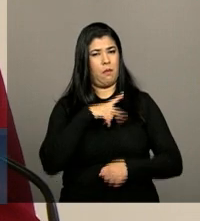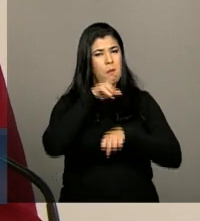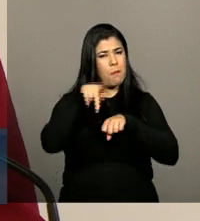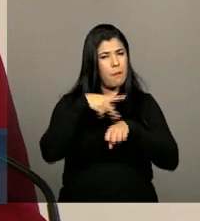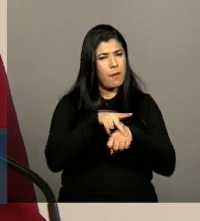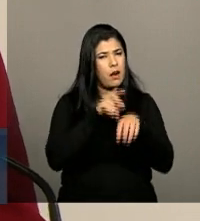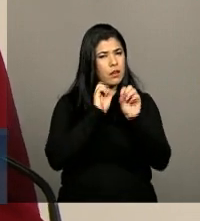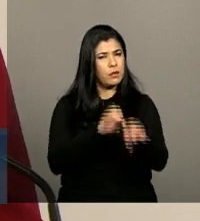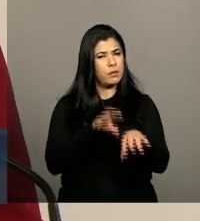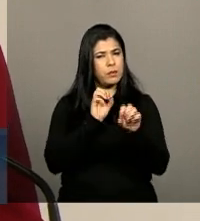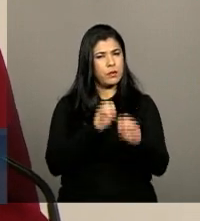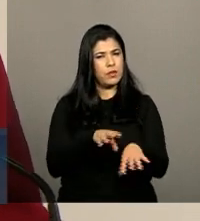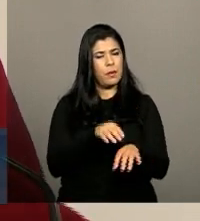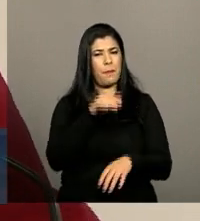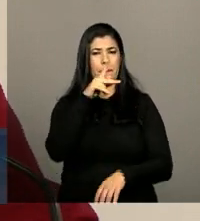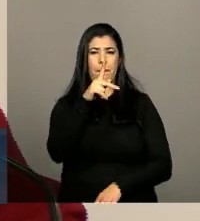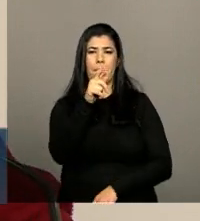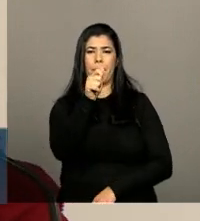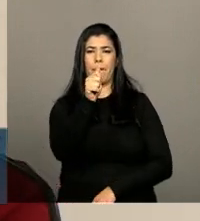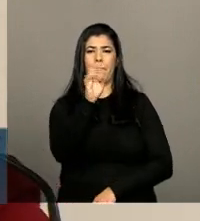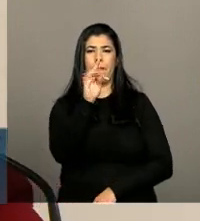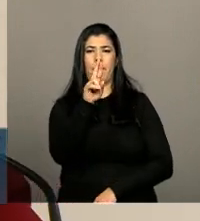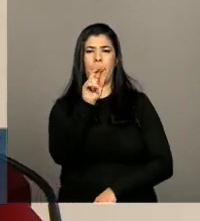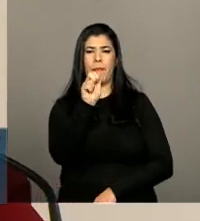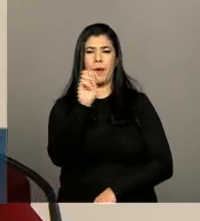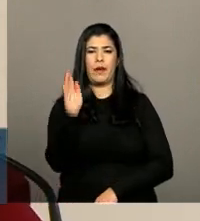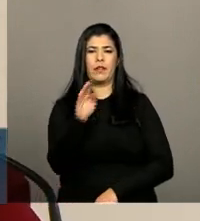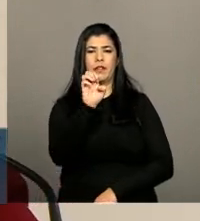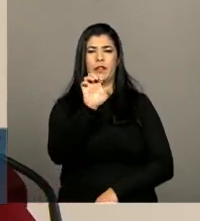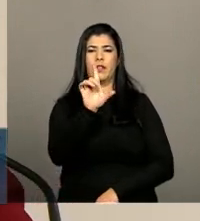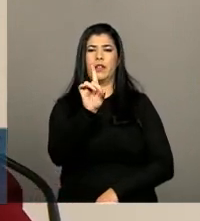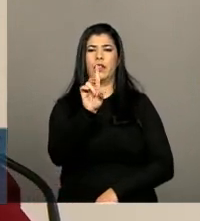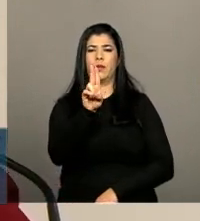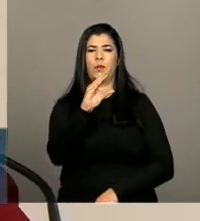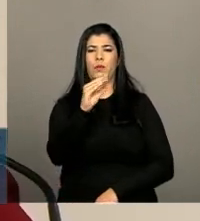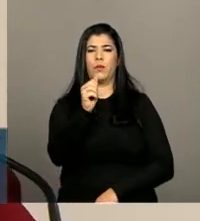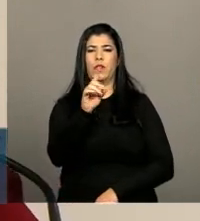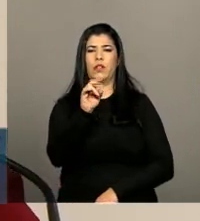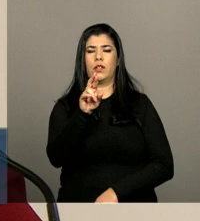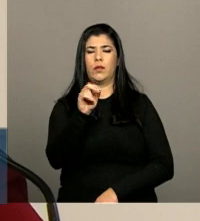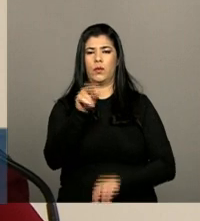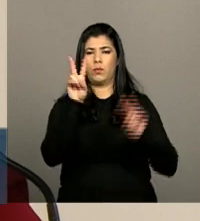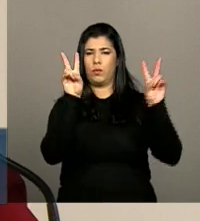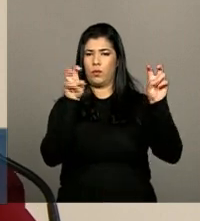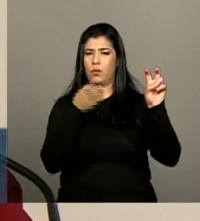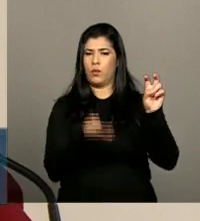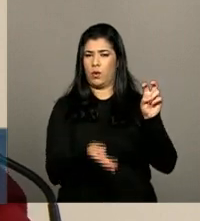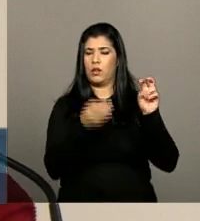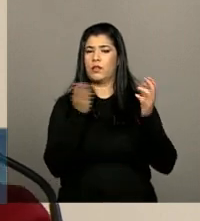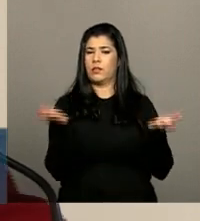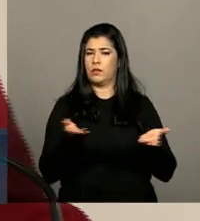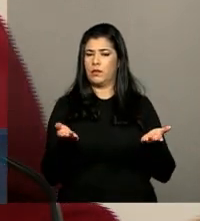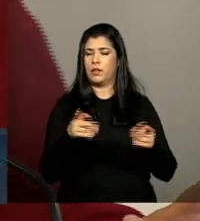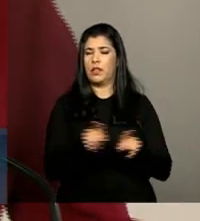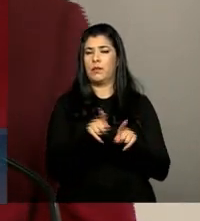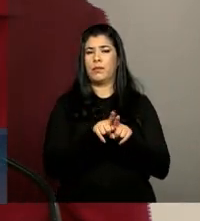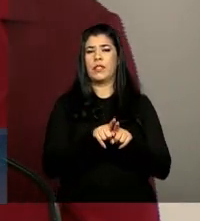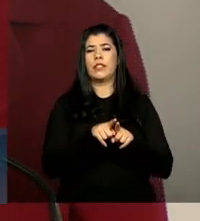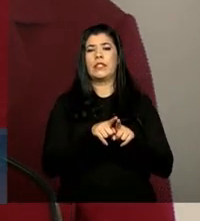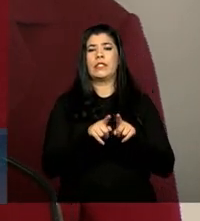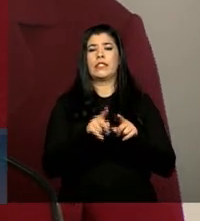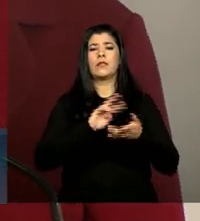investir muito na qualidade da nossa educação é transformar como sempre dissemos o